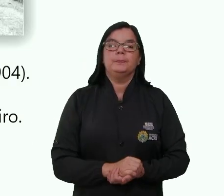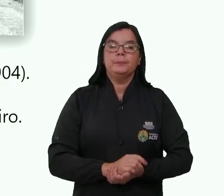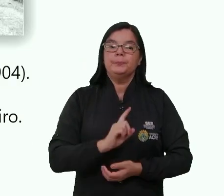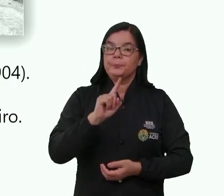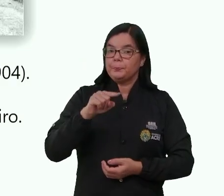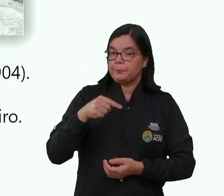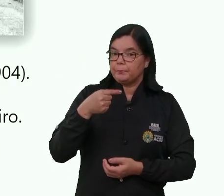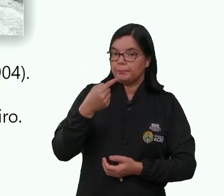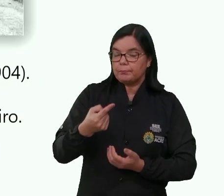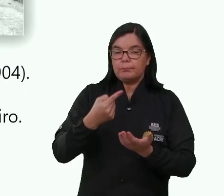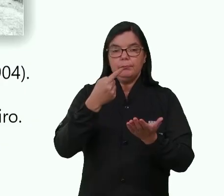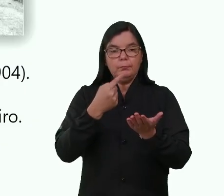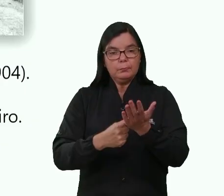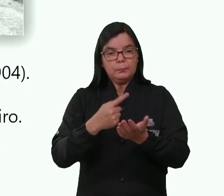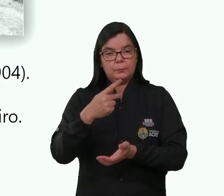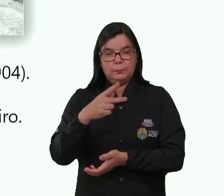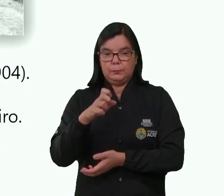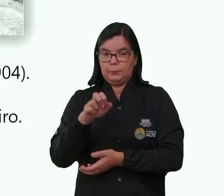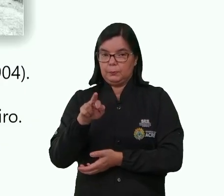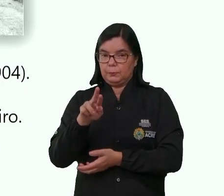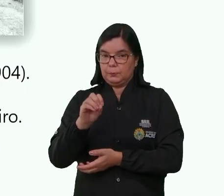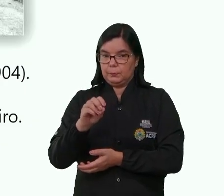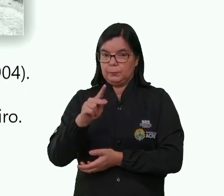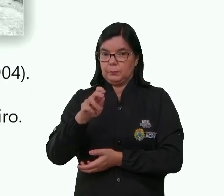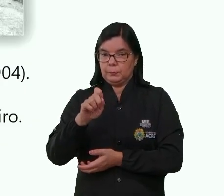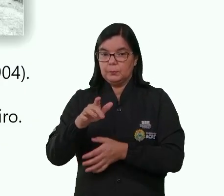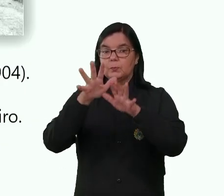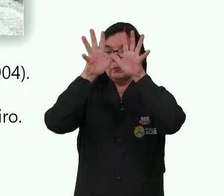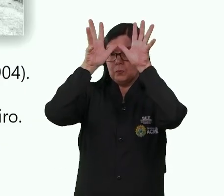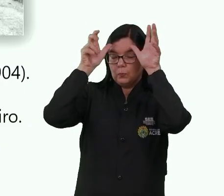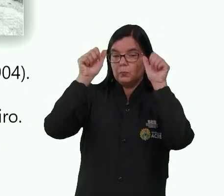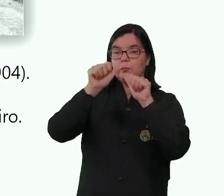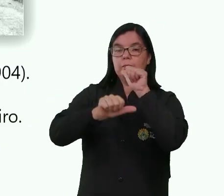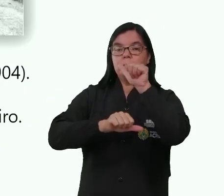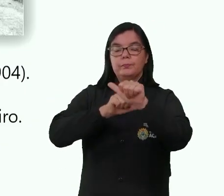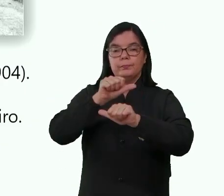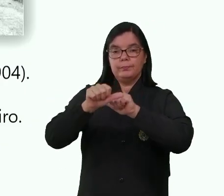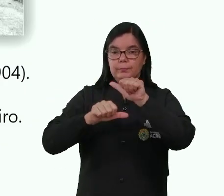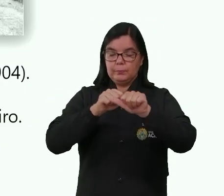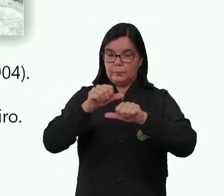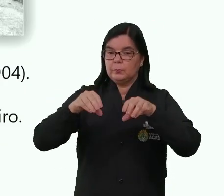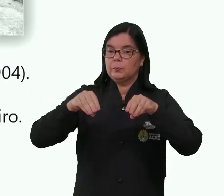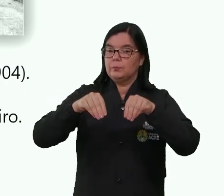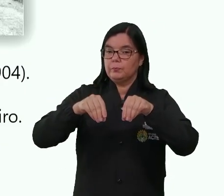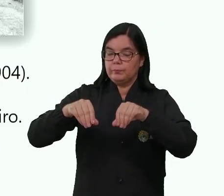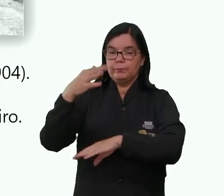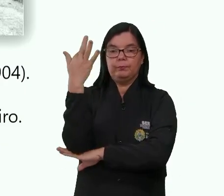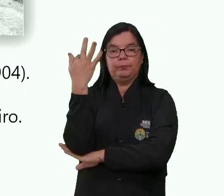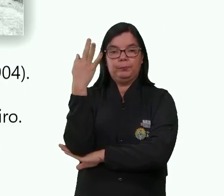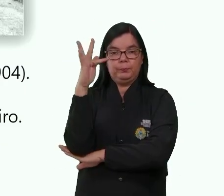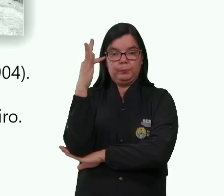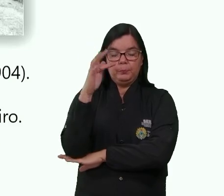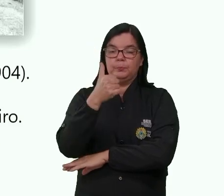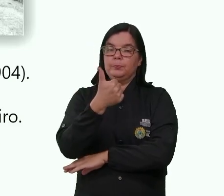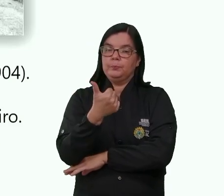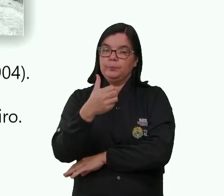Após o Tratado de Petrópolis, o Acre foi transformado em território federal